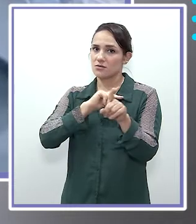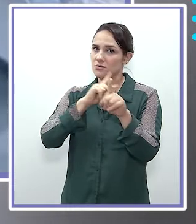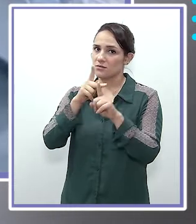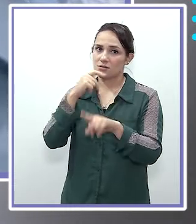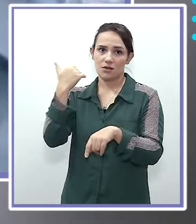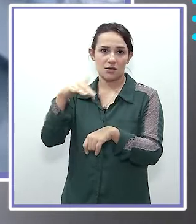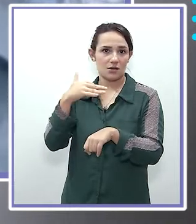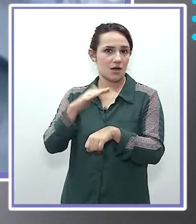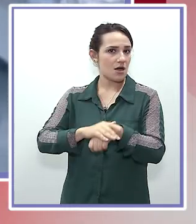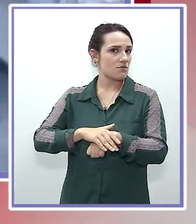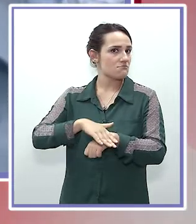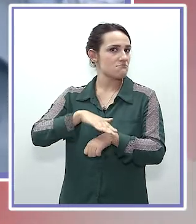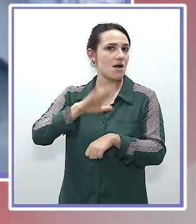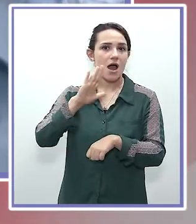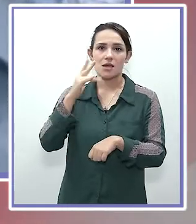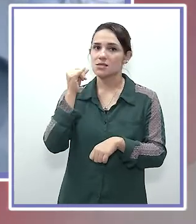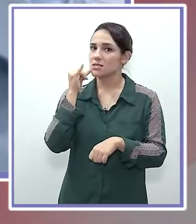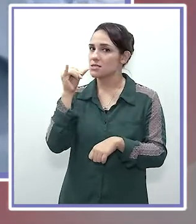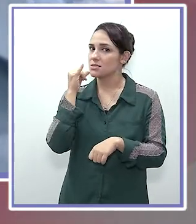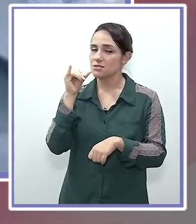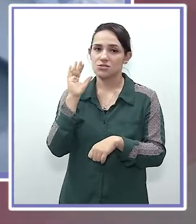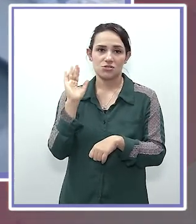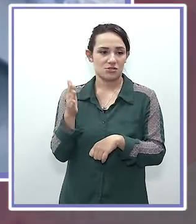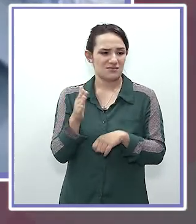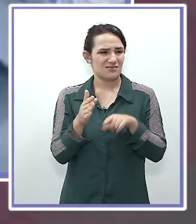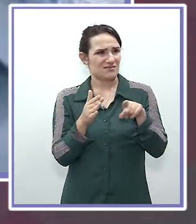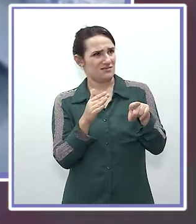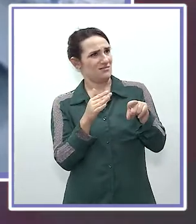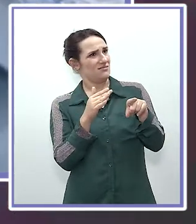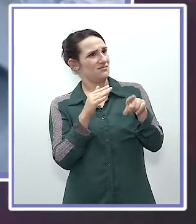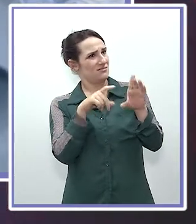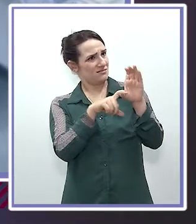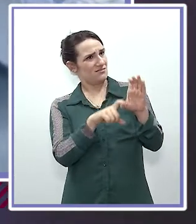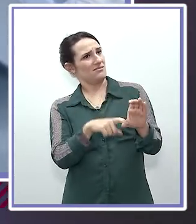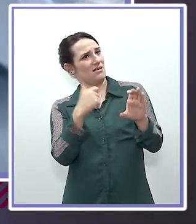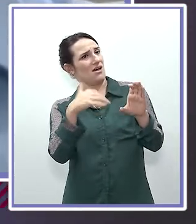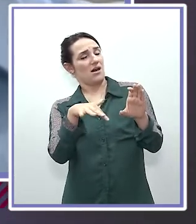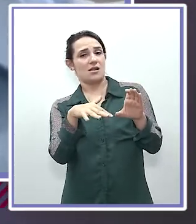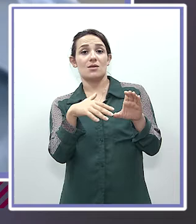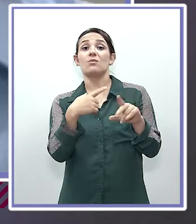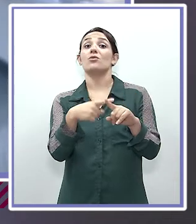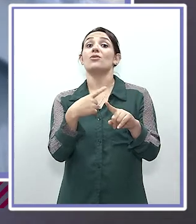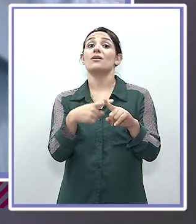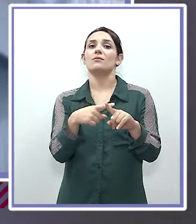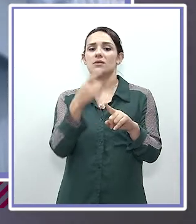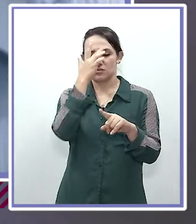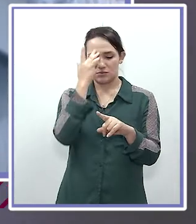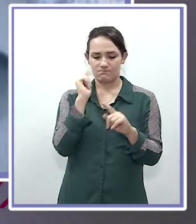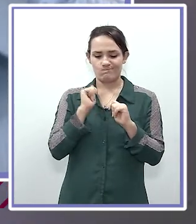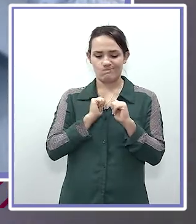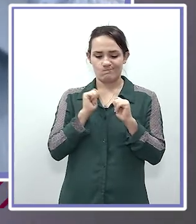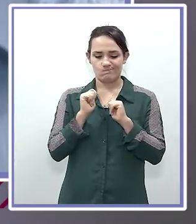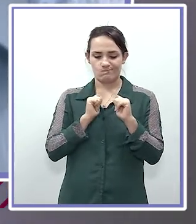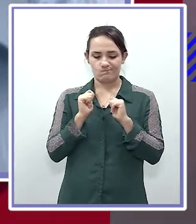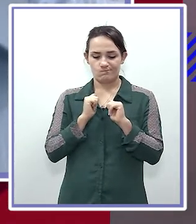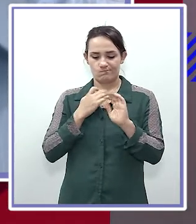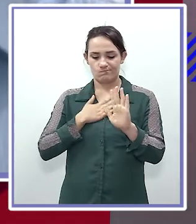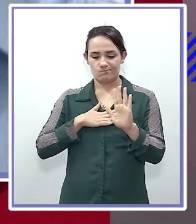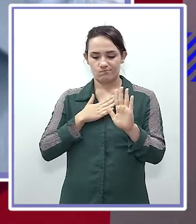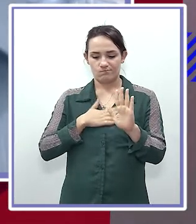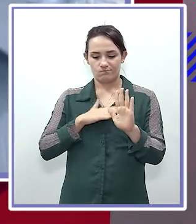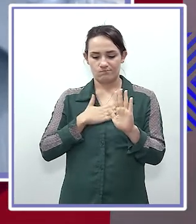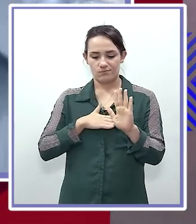bandeira. Então, tudo isso já aumenta o preço da energia. E tudo isso também para controlar um pouco do